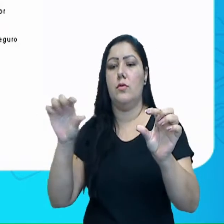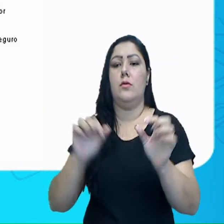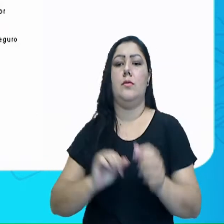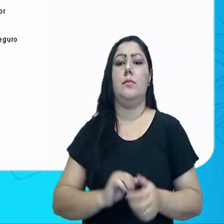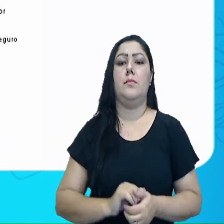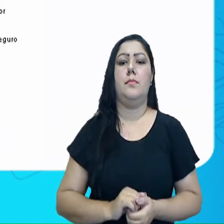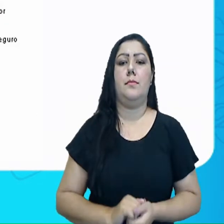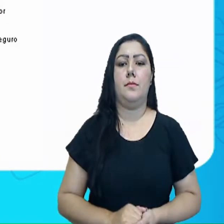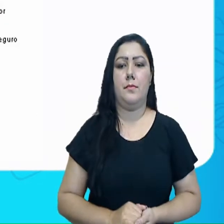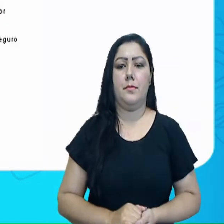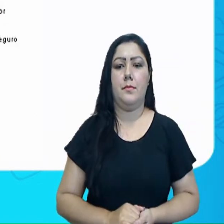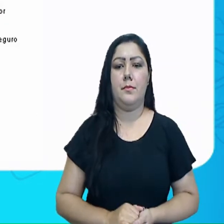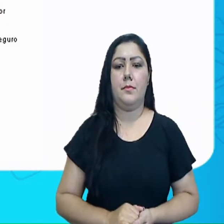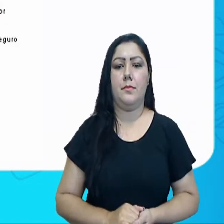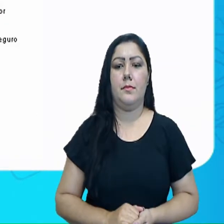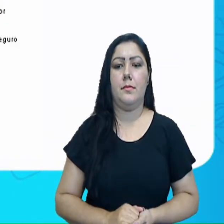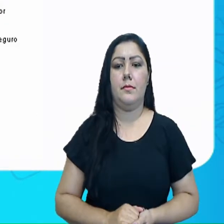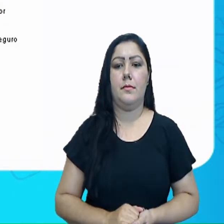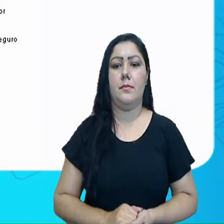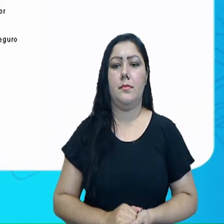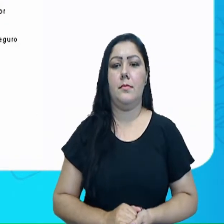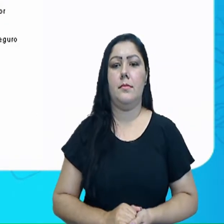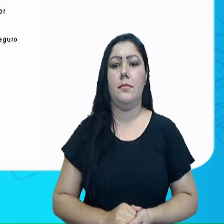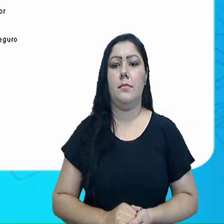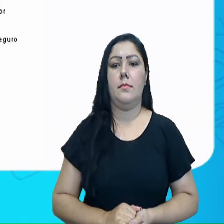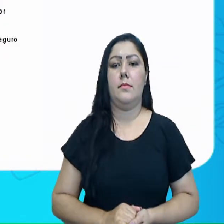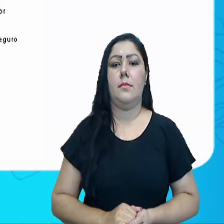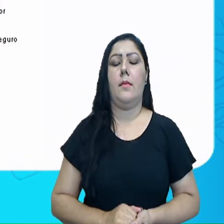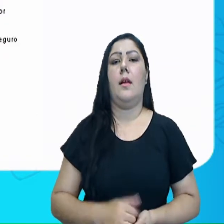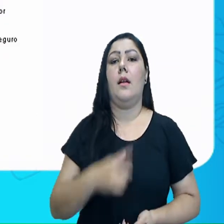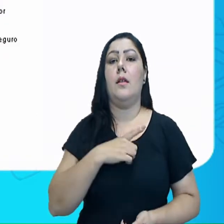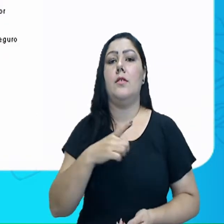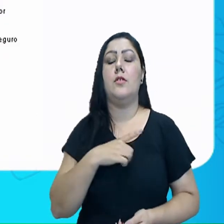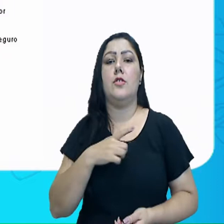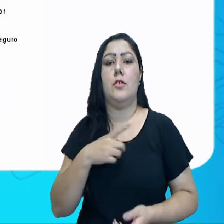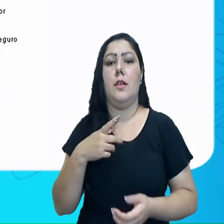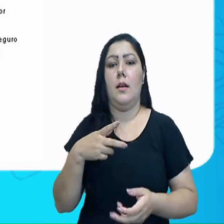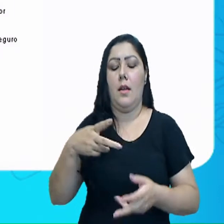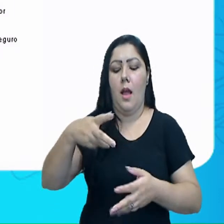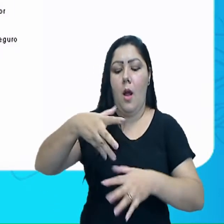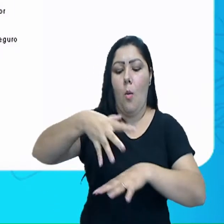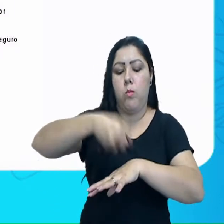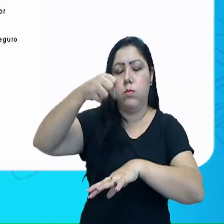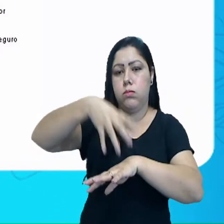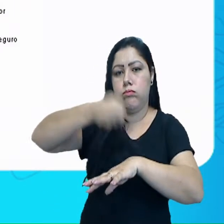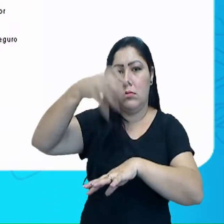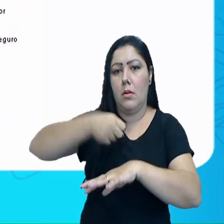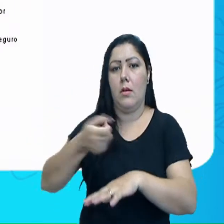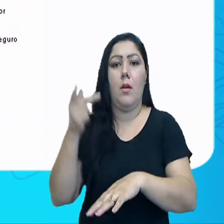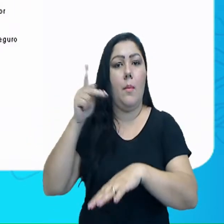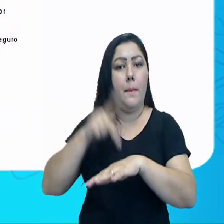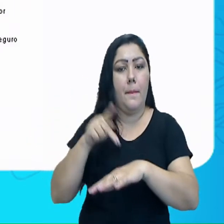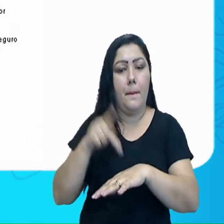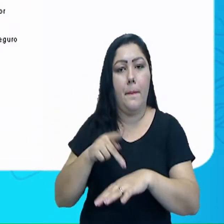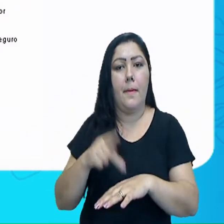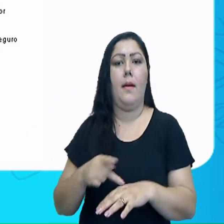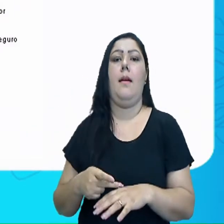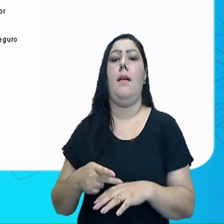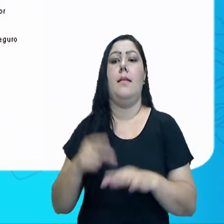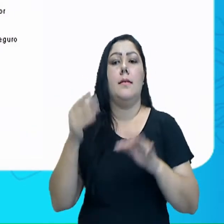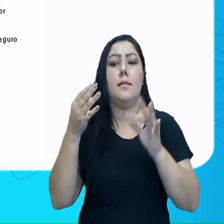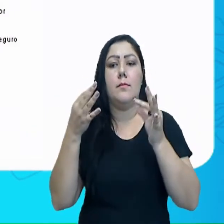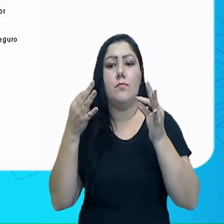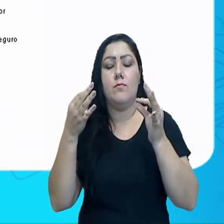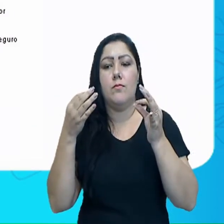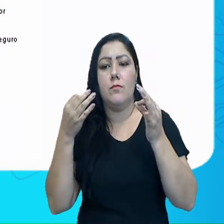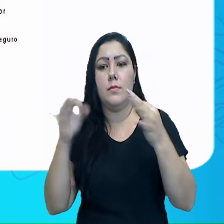brasileira na colonização. Depois nós falamos da cana-de-açúcar, onde que está